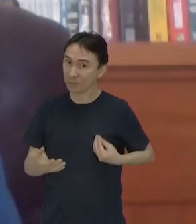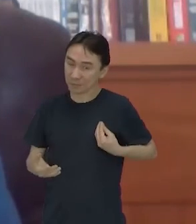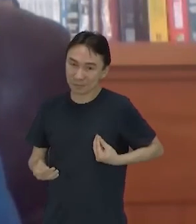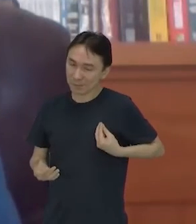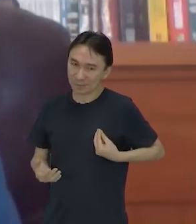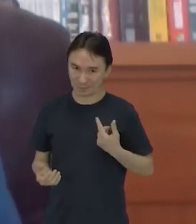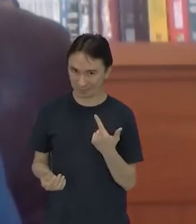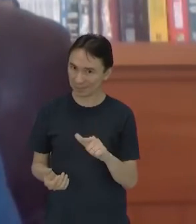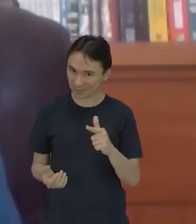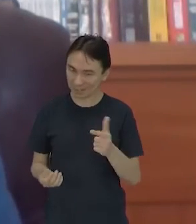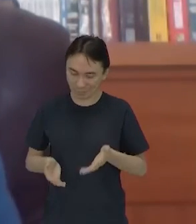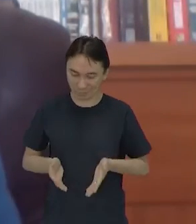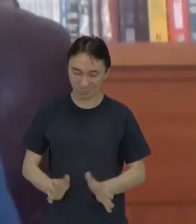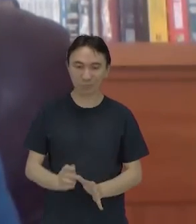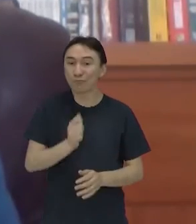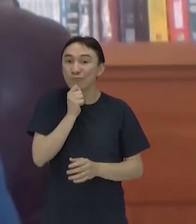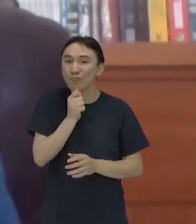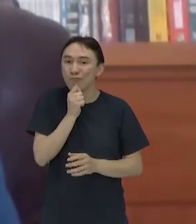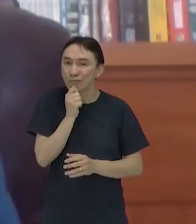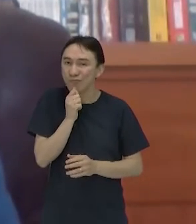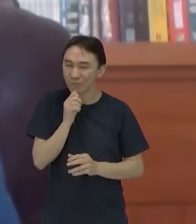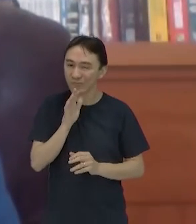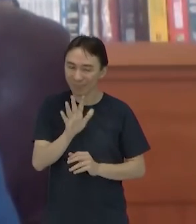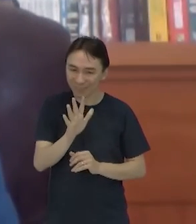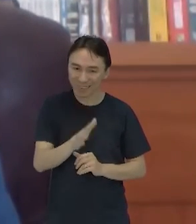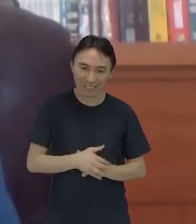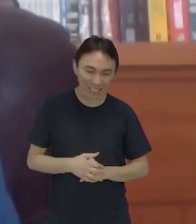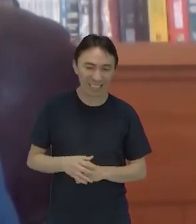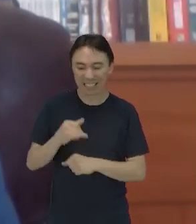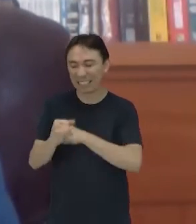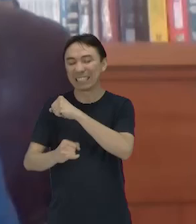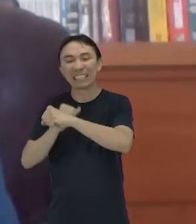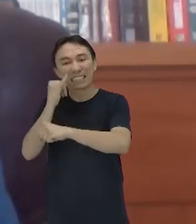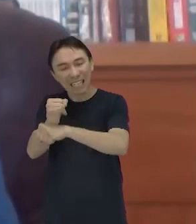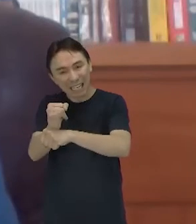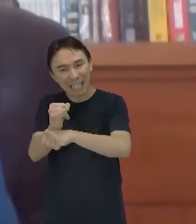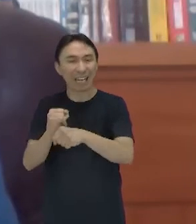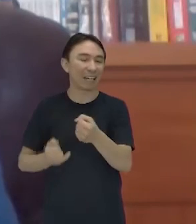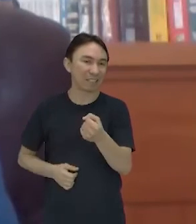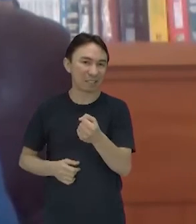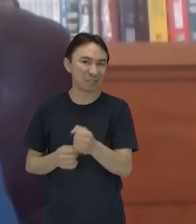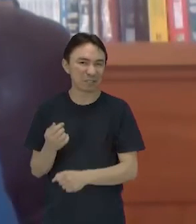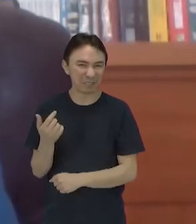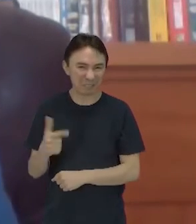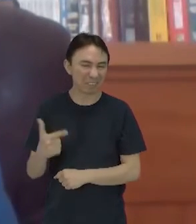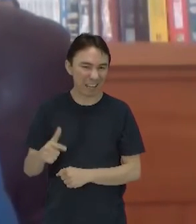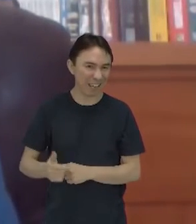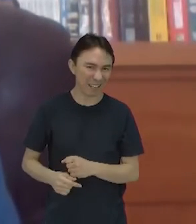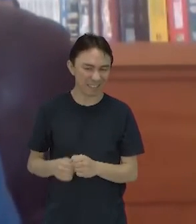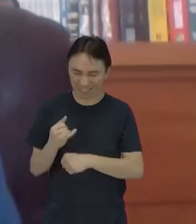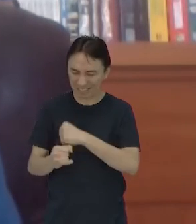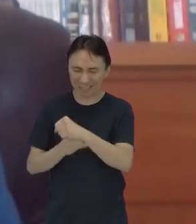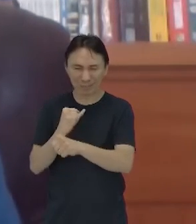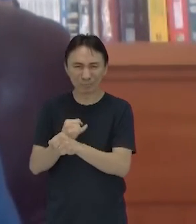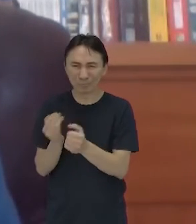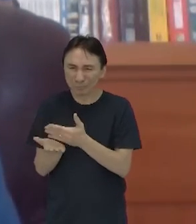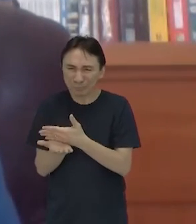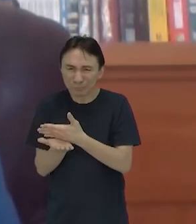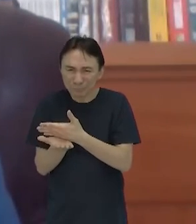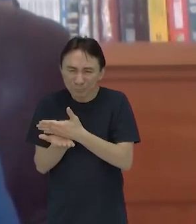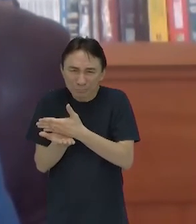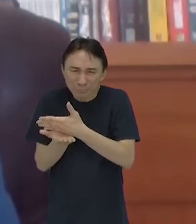não existia internet nem e-mail, ou a internet estava começando e não era confiável. E nós